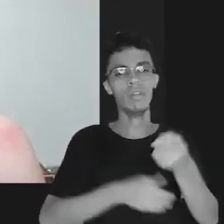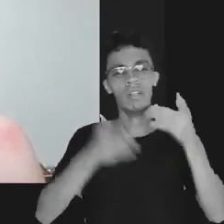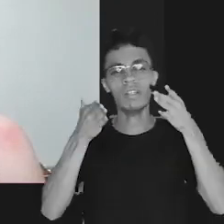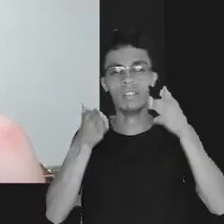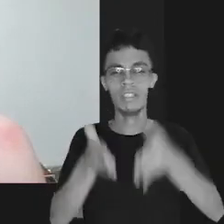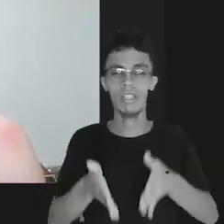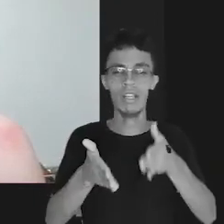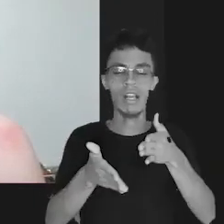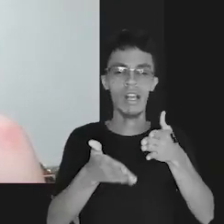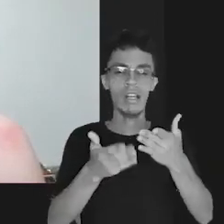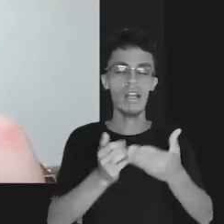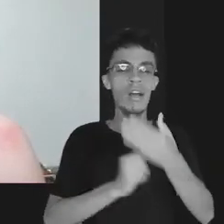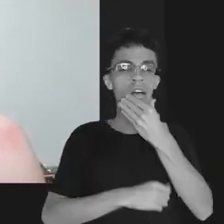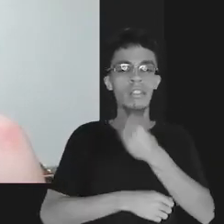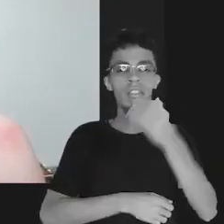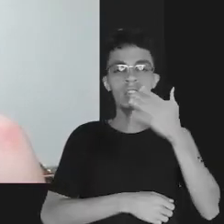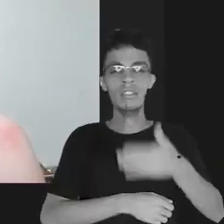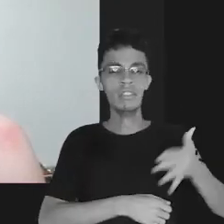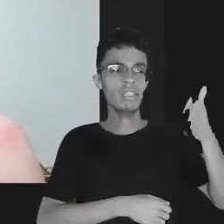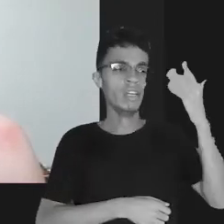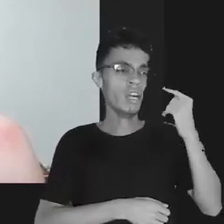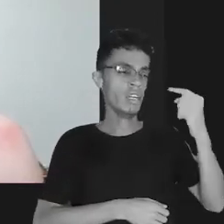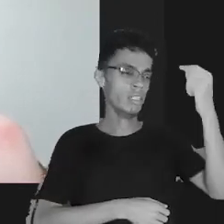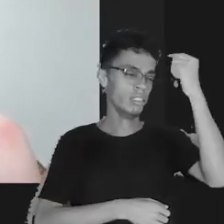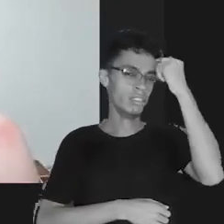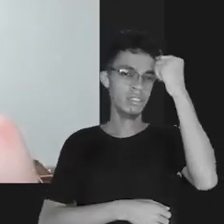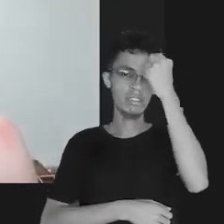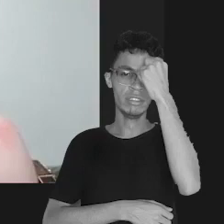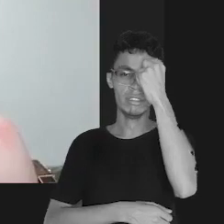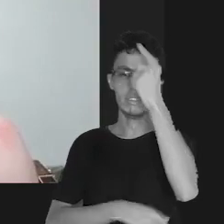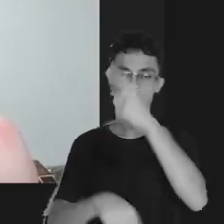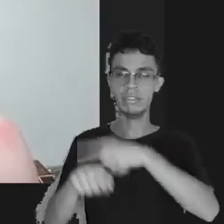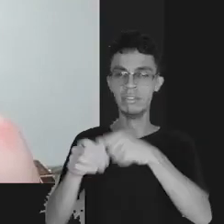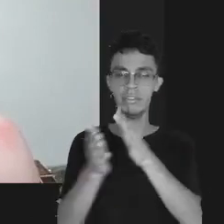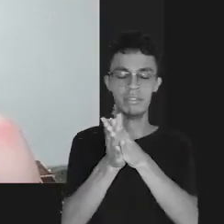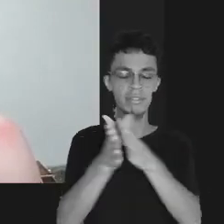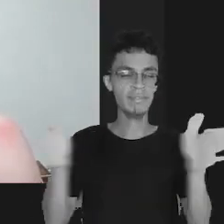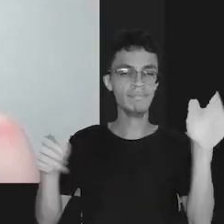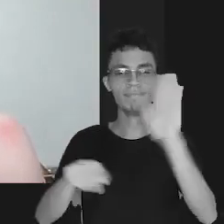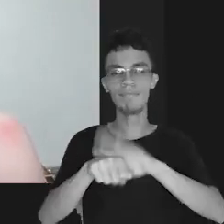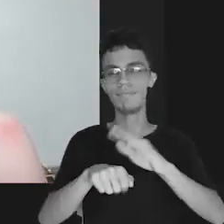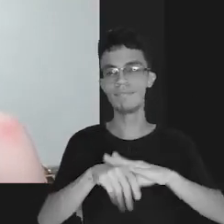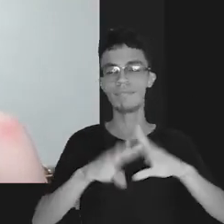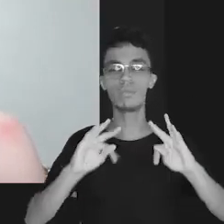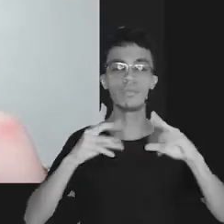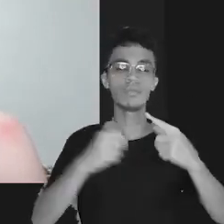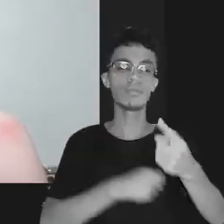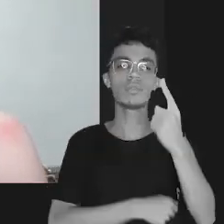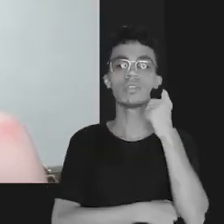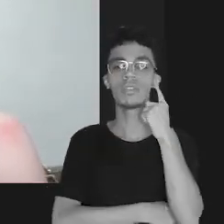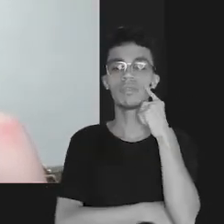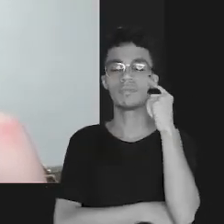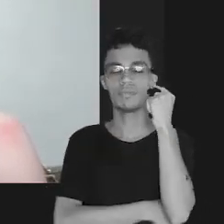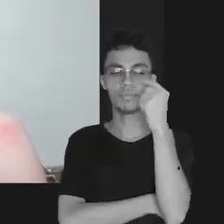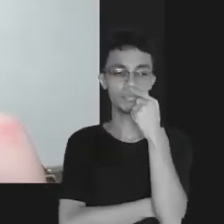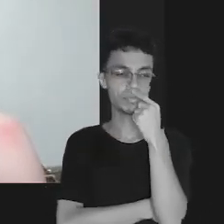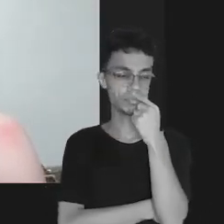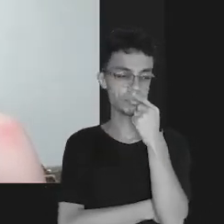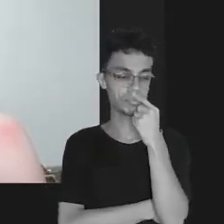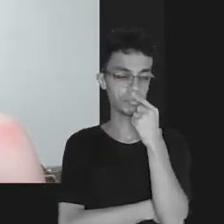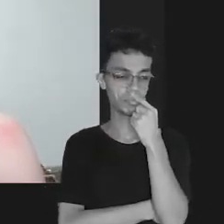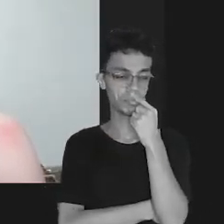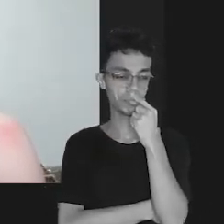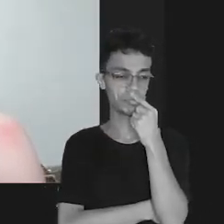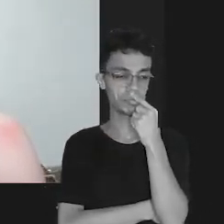agora. É cone do passado, cone da memória, e a hora em que tudo se faz. Vede, Excelência, o tempo o que